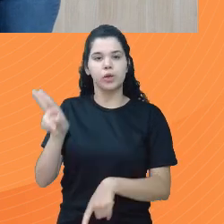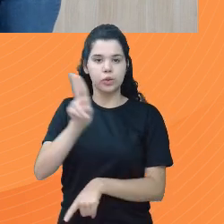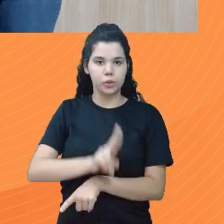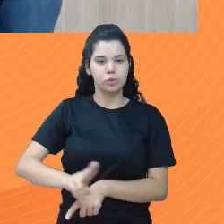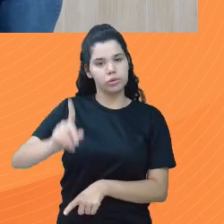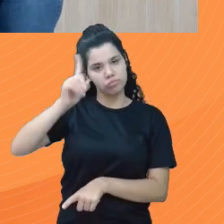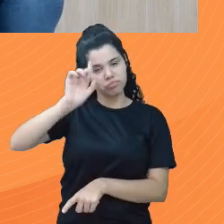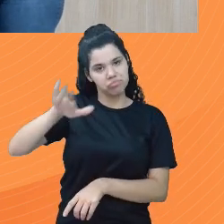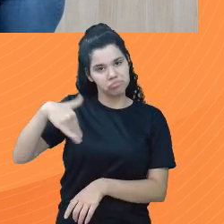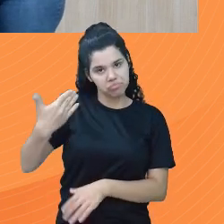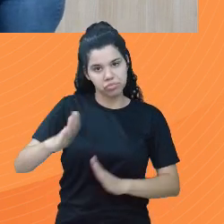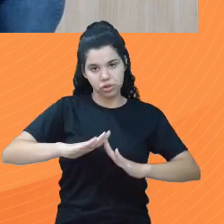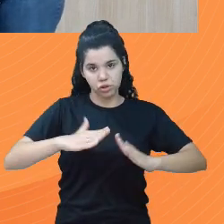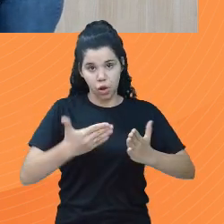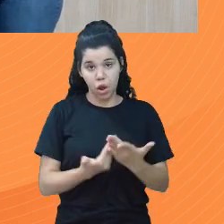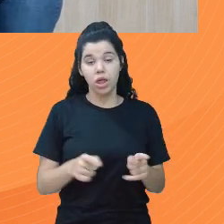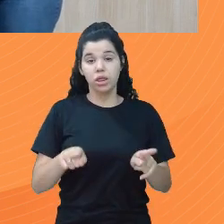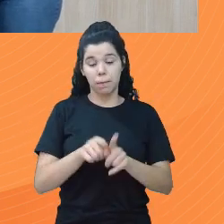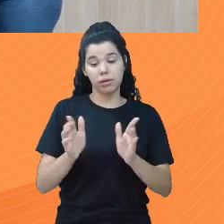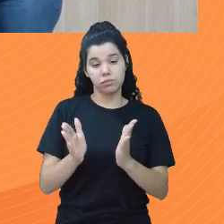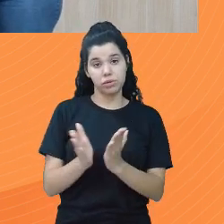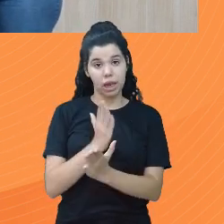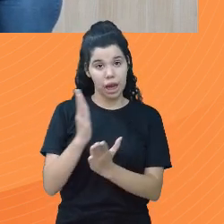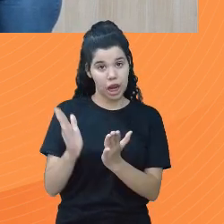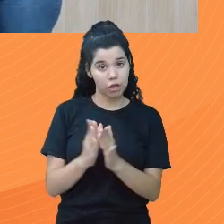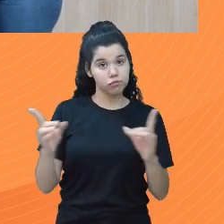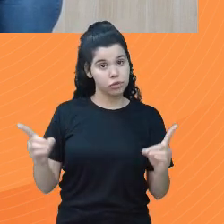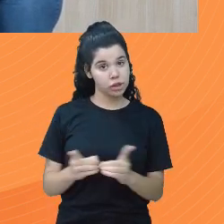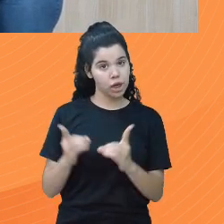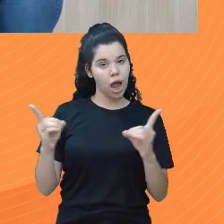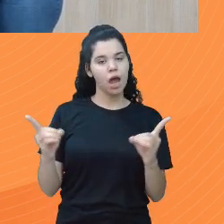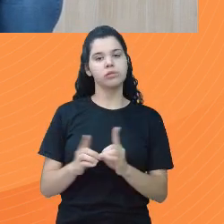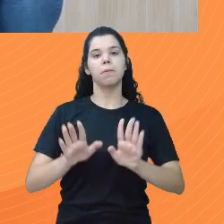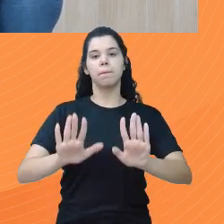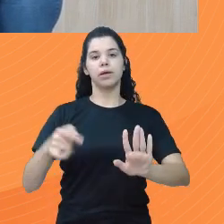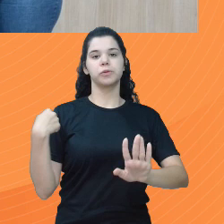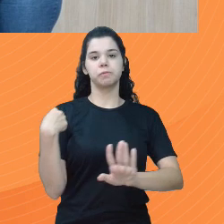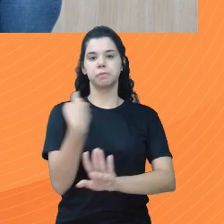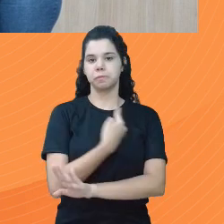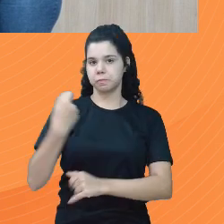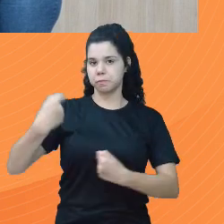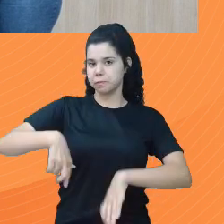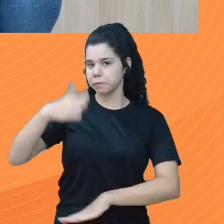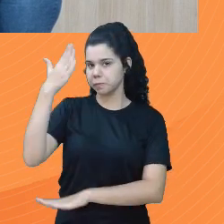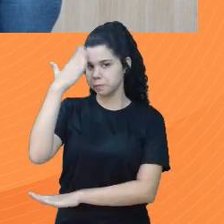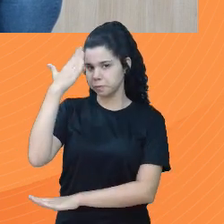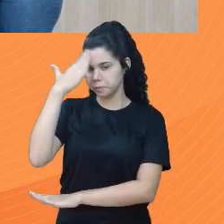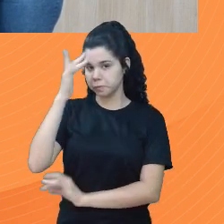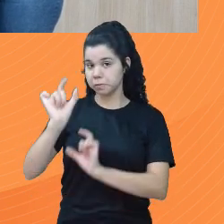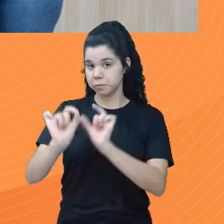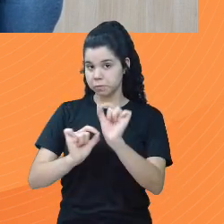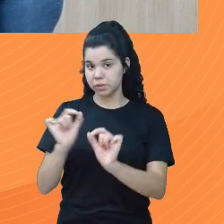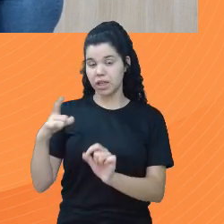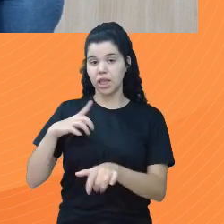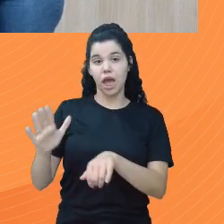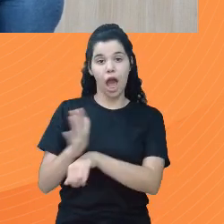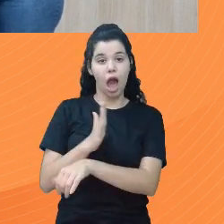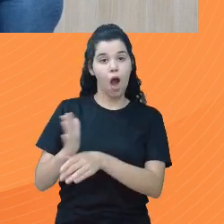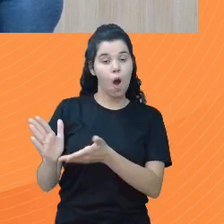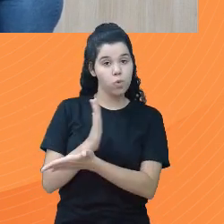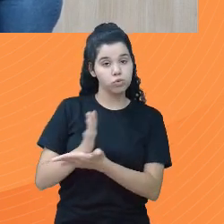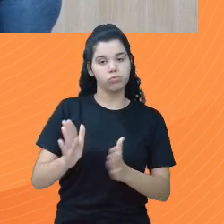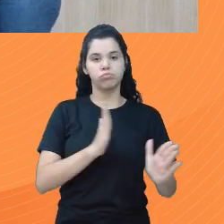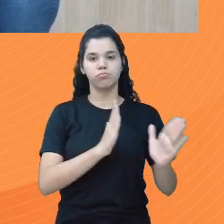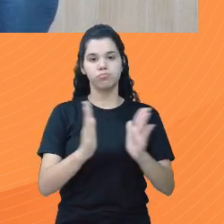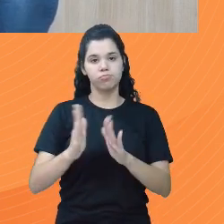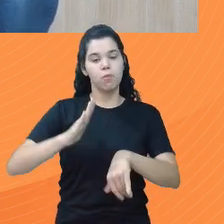dia da escola, né? O livro didático, mas a gente precisa entender que algumas situações